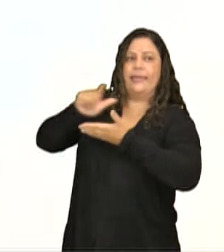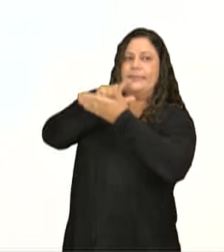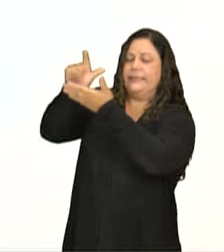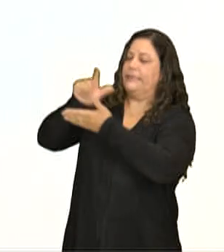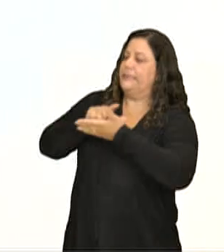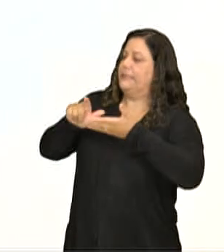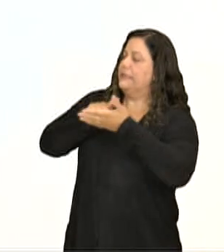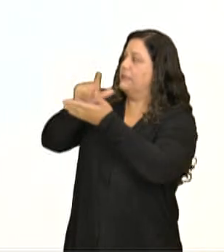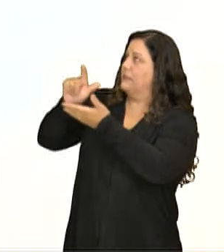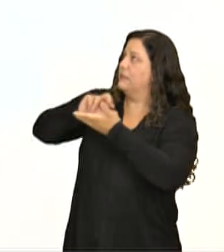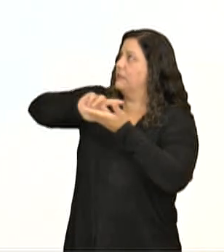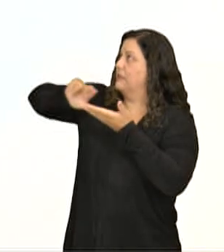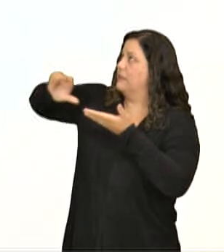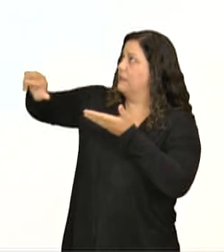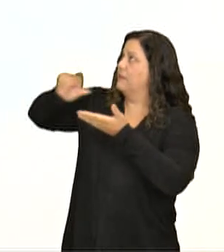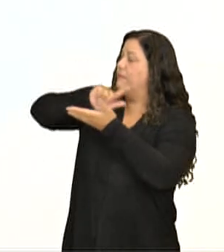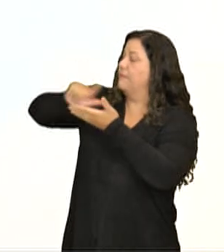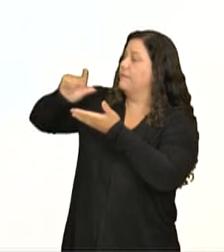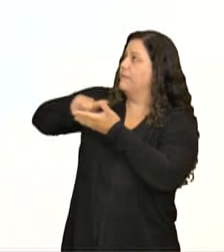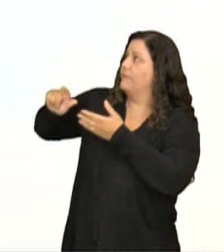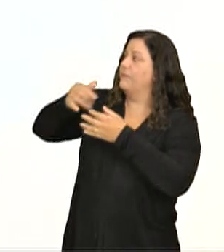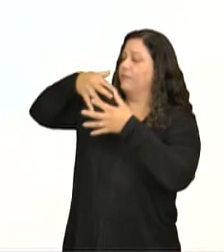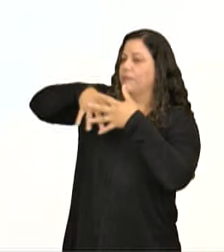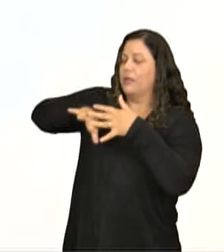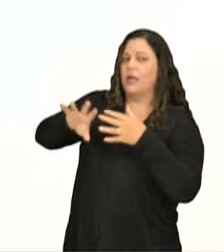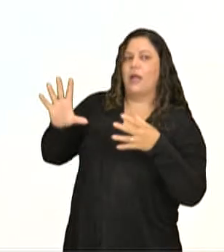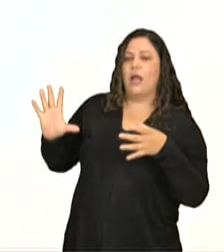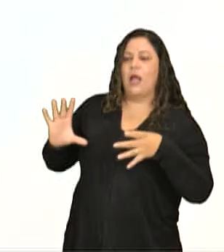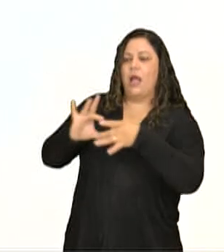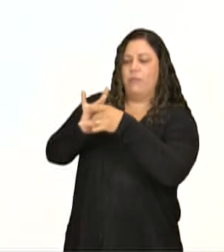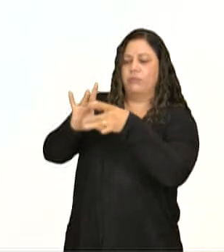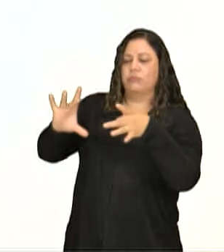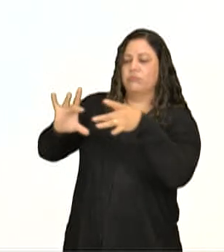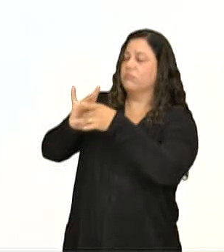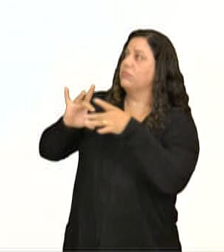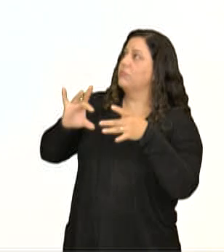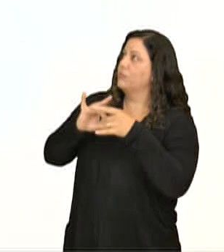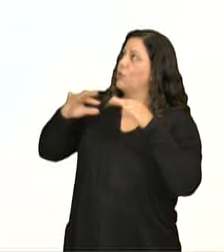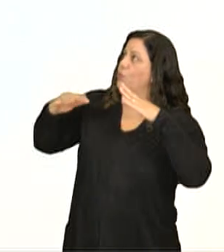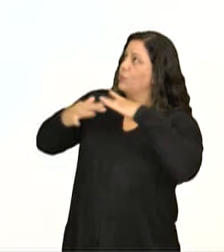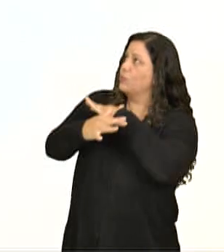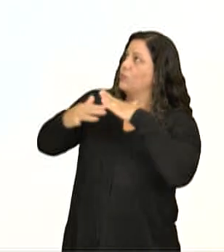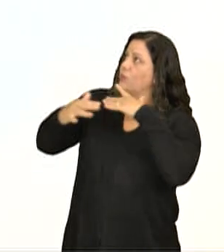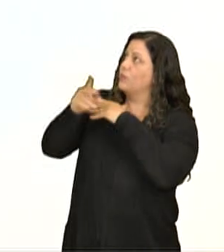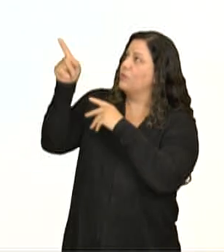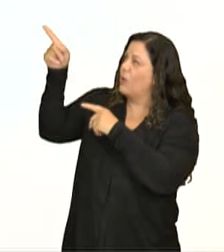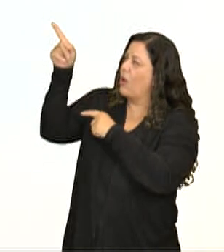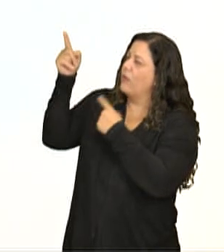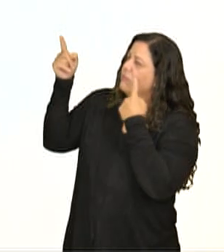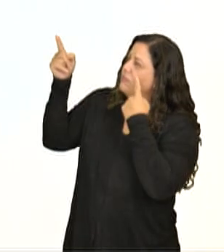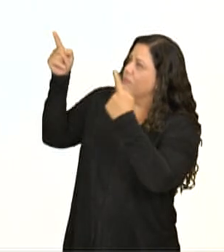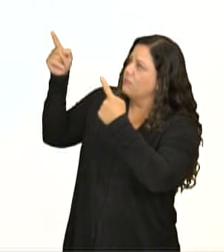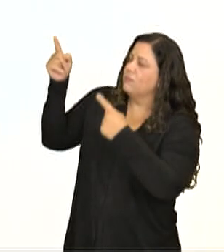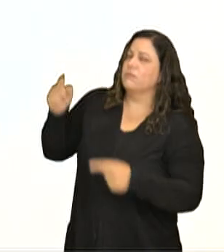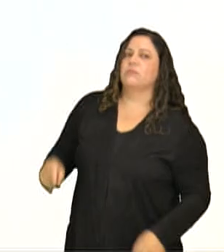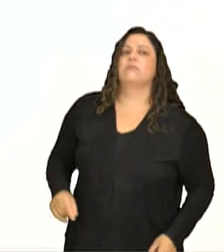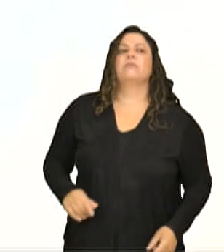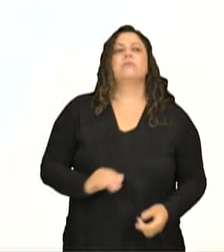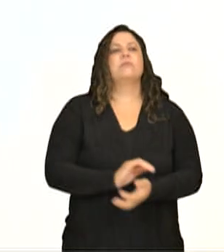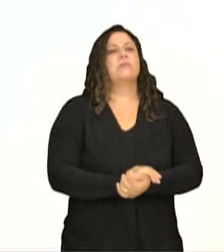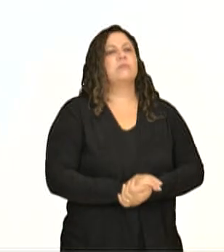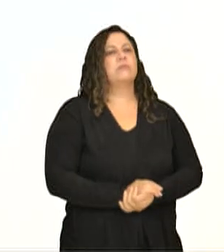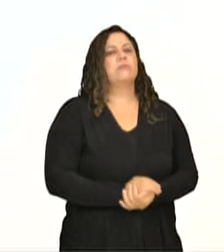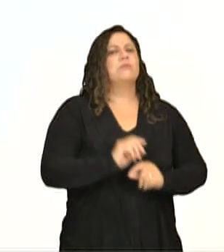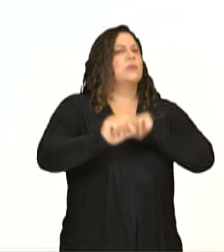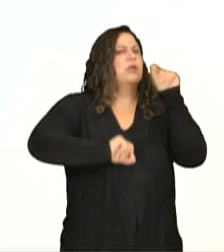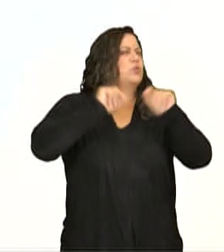de sítios específicos que vão encaixar e fazer o transporte de dentro para fora ou de fora para dentro.